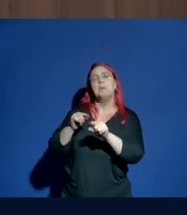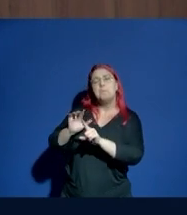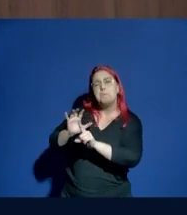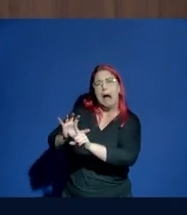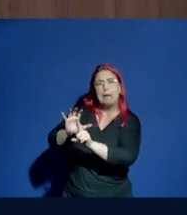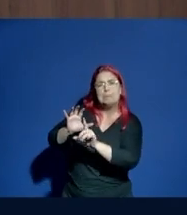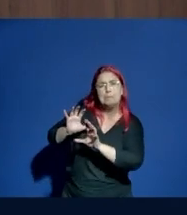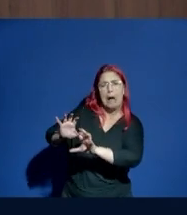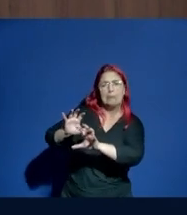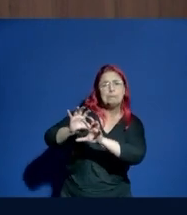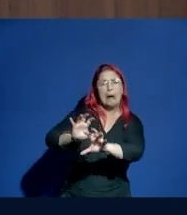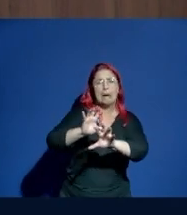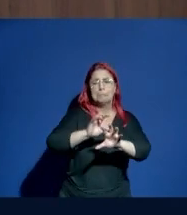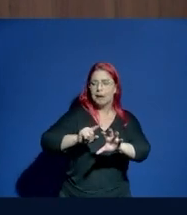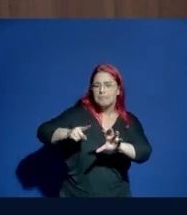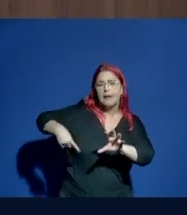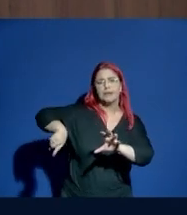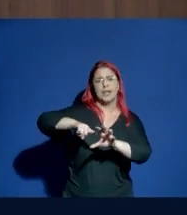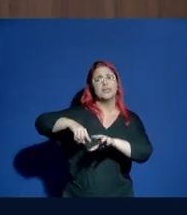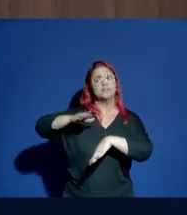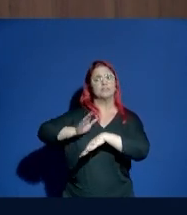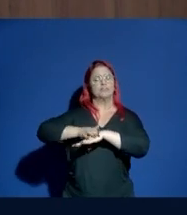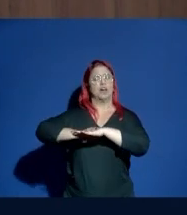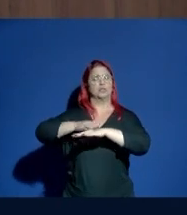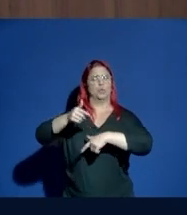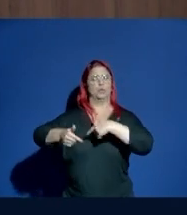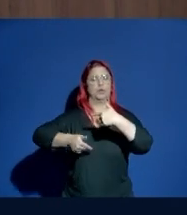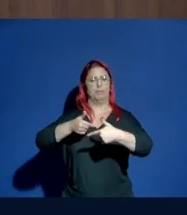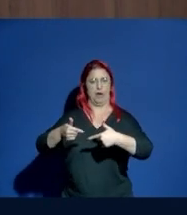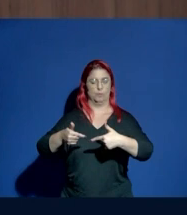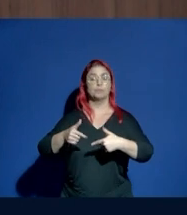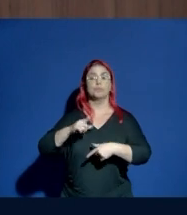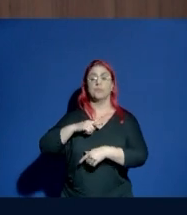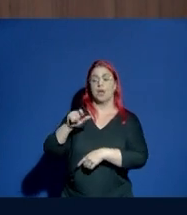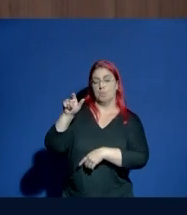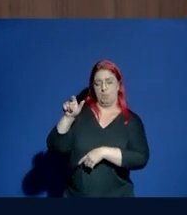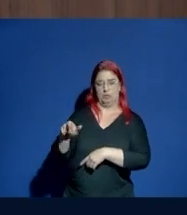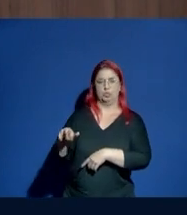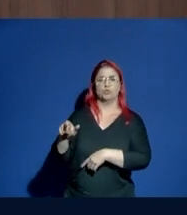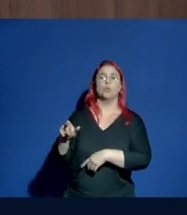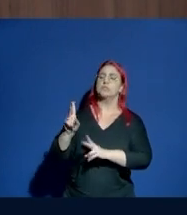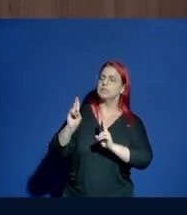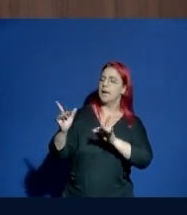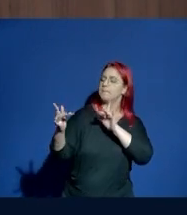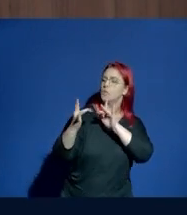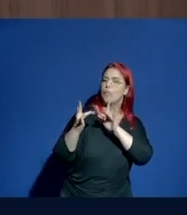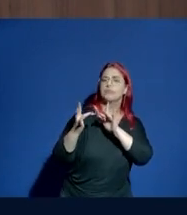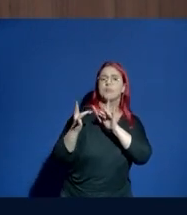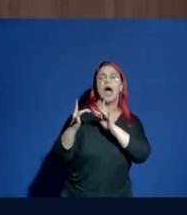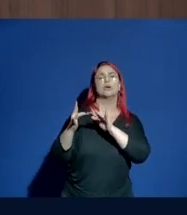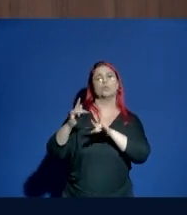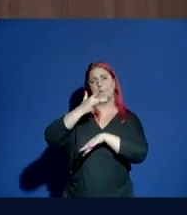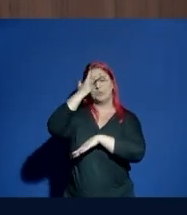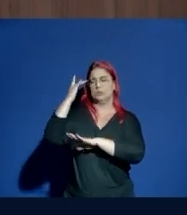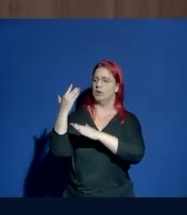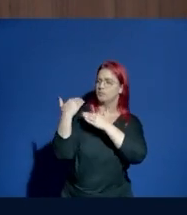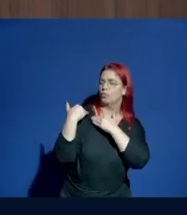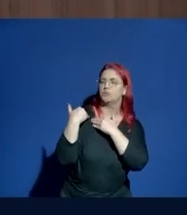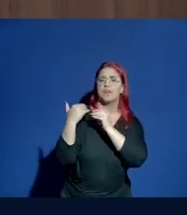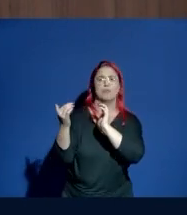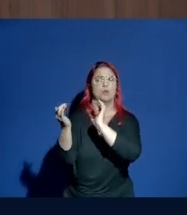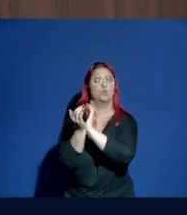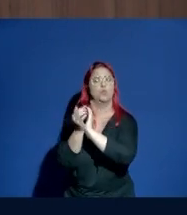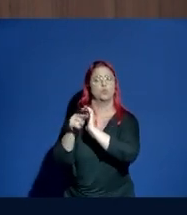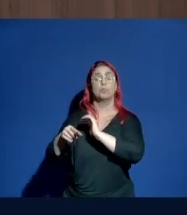e eu cobro de cada operação minha eu sou informado pelo meu ajudante de ordem entre em contato com o comandante da operação e